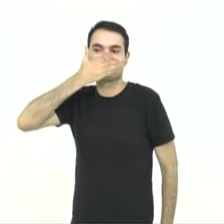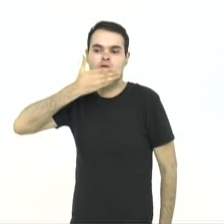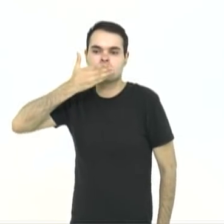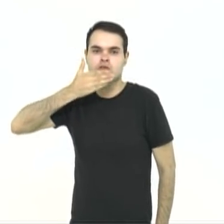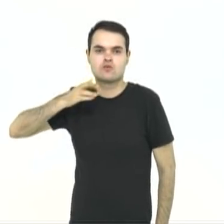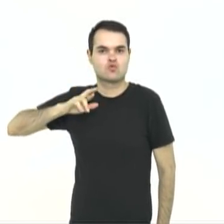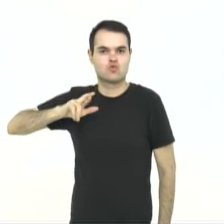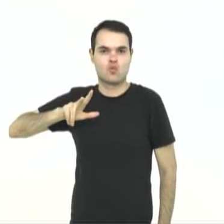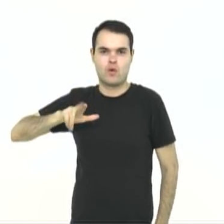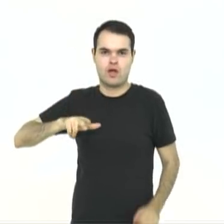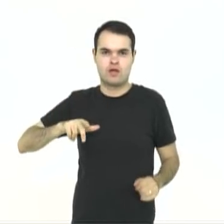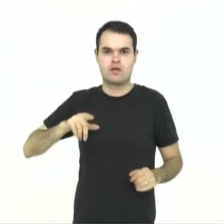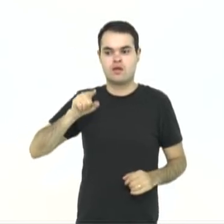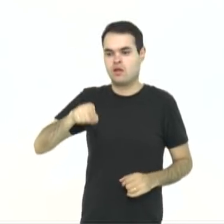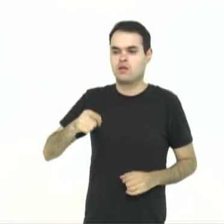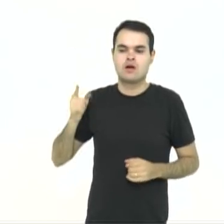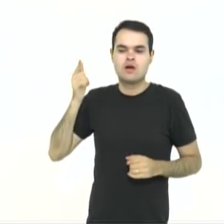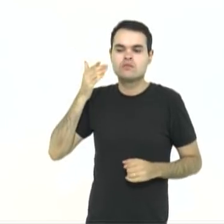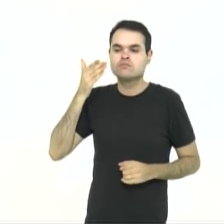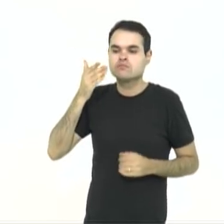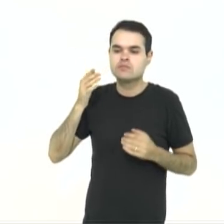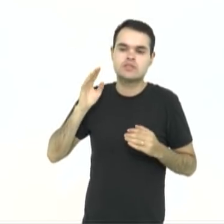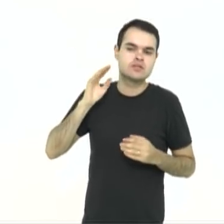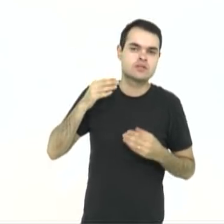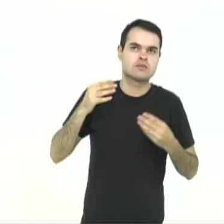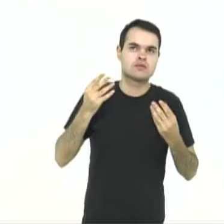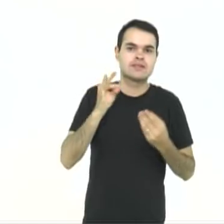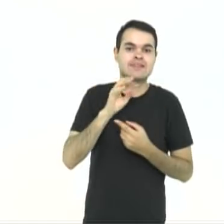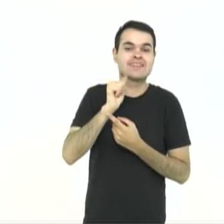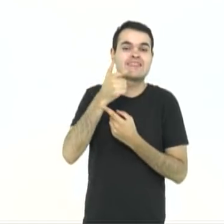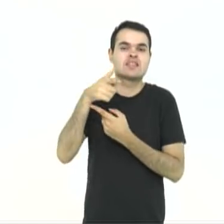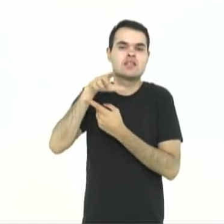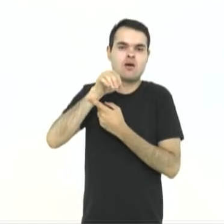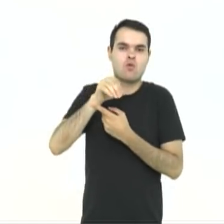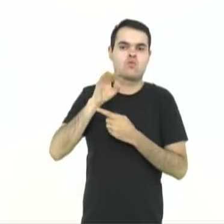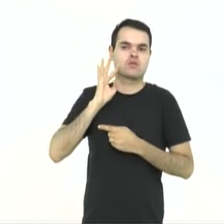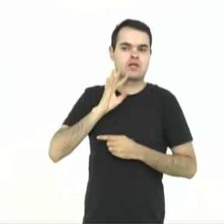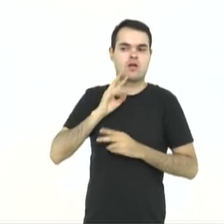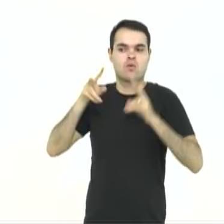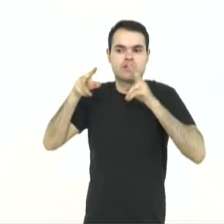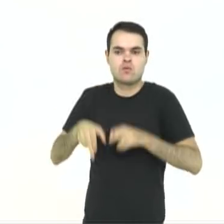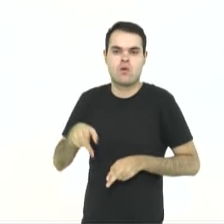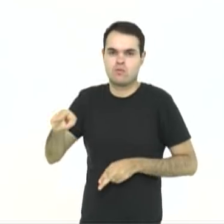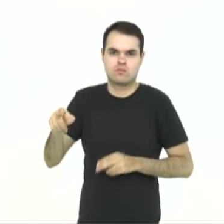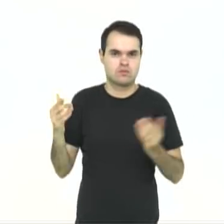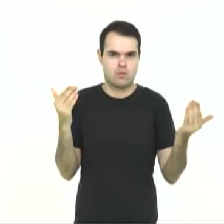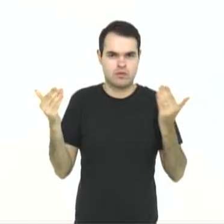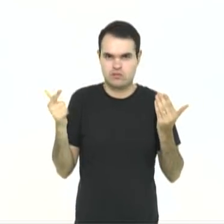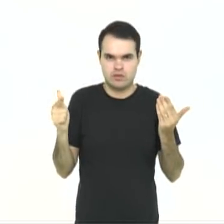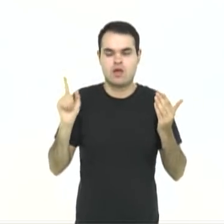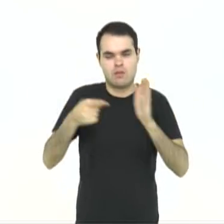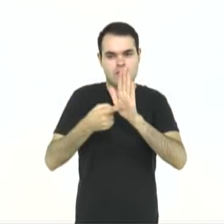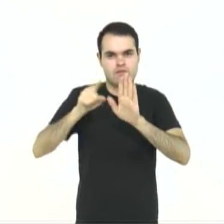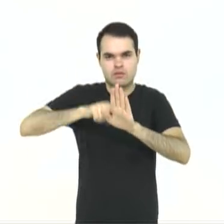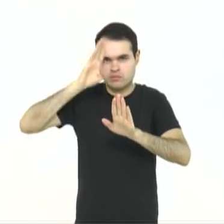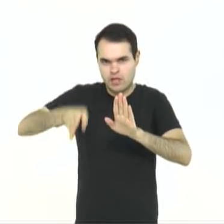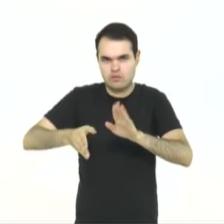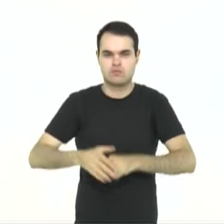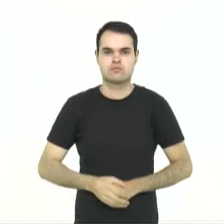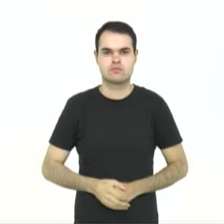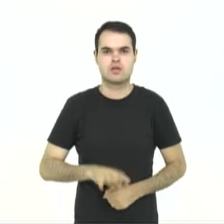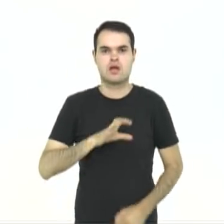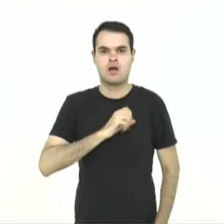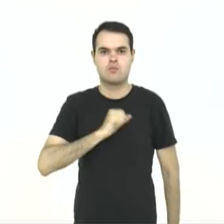ela é tão delicada, tão legal, tão, sei lá, como um doce. Não tem o como ali, então é uma metáfora, né? Amor